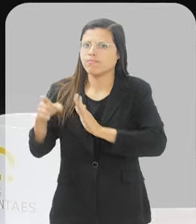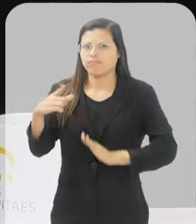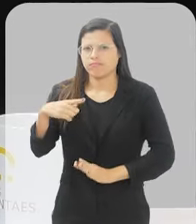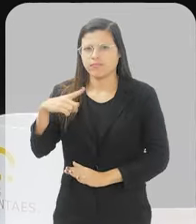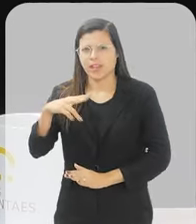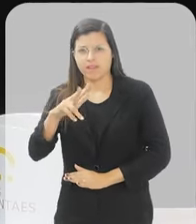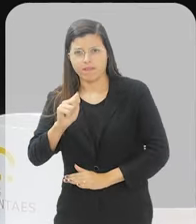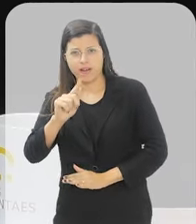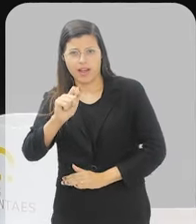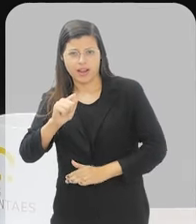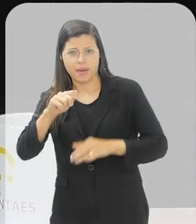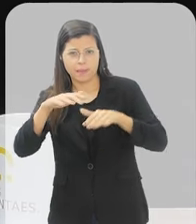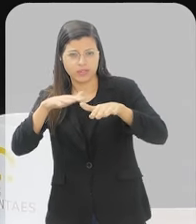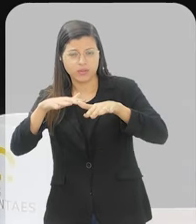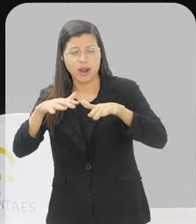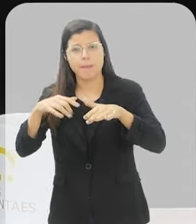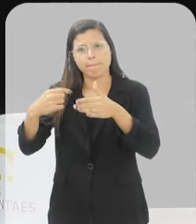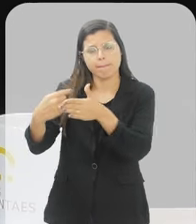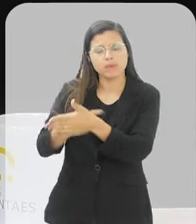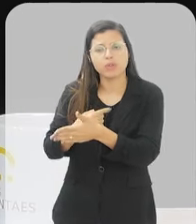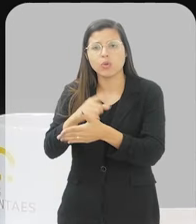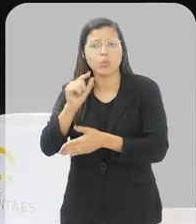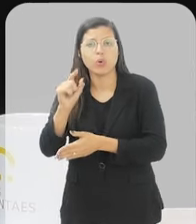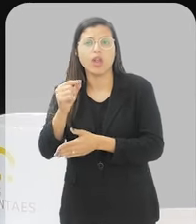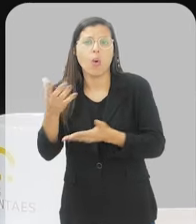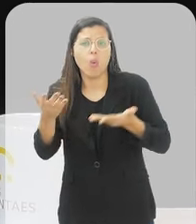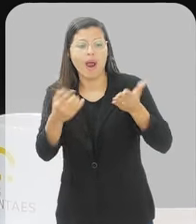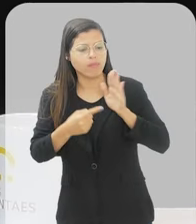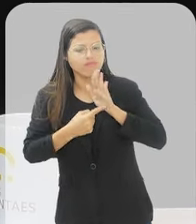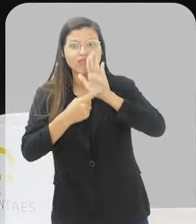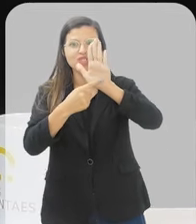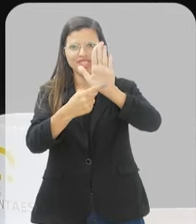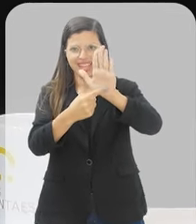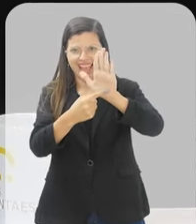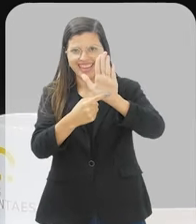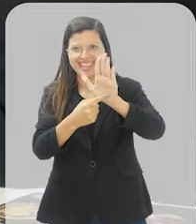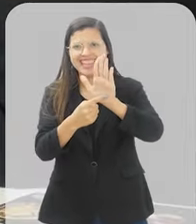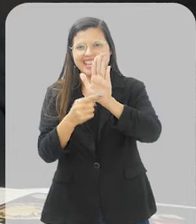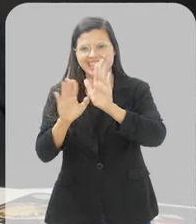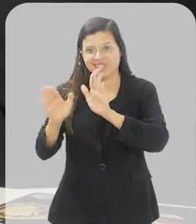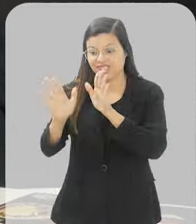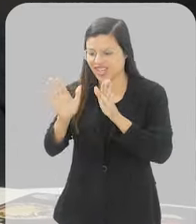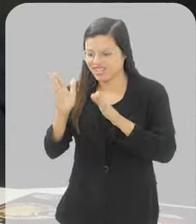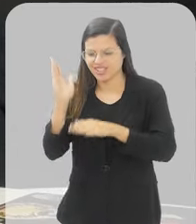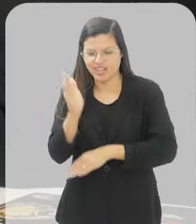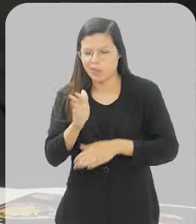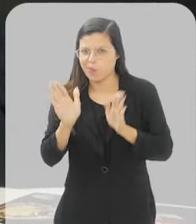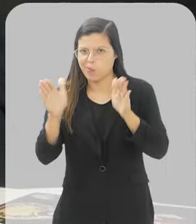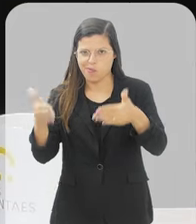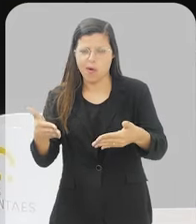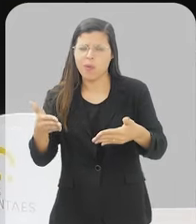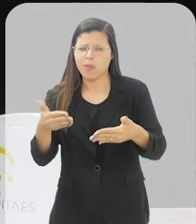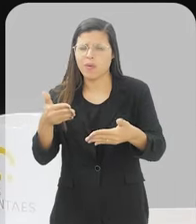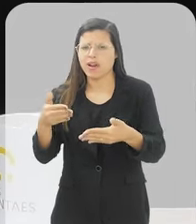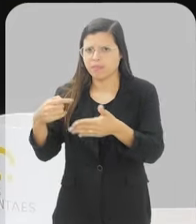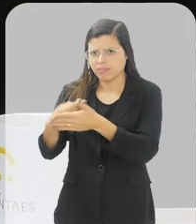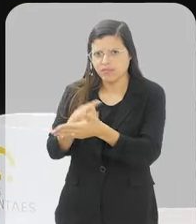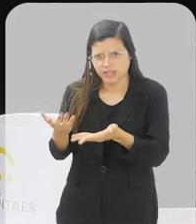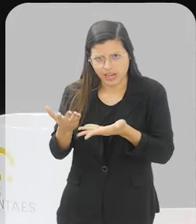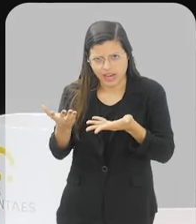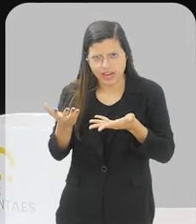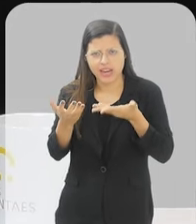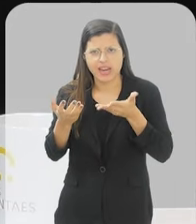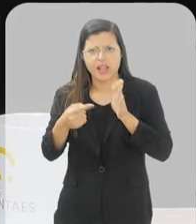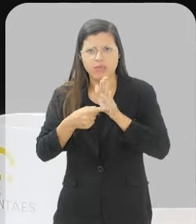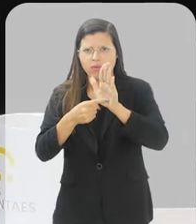para desfilar. Aí eles falaram, você quer desfilar de quê? Eu falei, de destaque. Ele falou assim, olha... Já foi direto no foco. Você quer desfilar de destaque? Eu falei, quero, porque